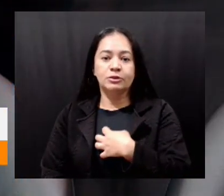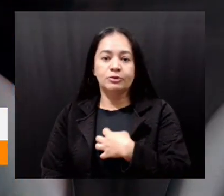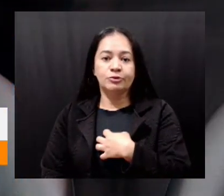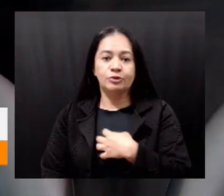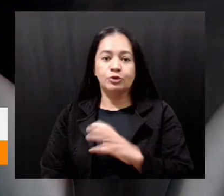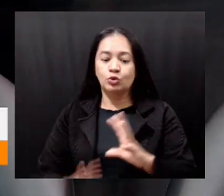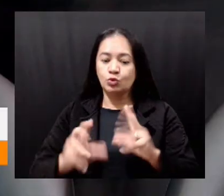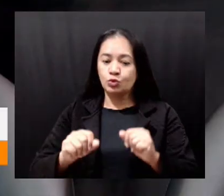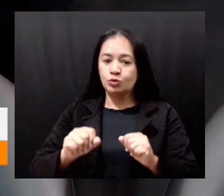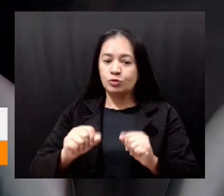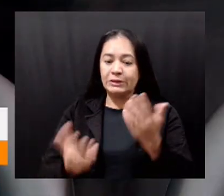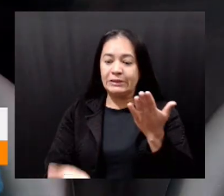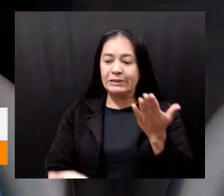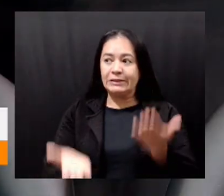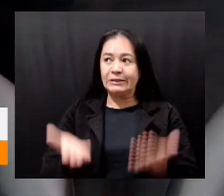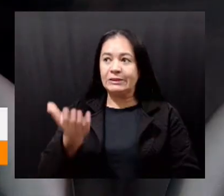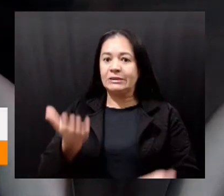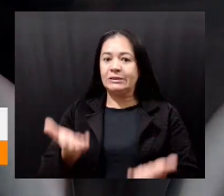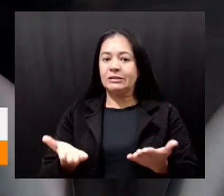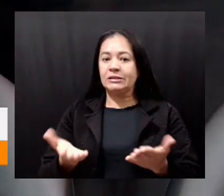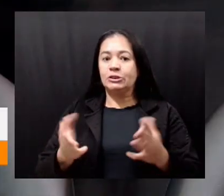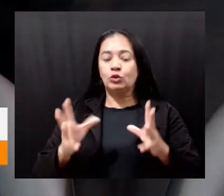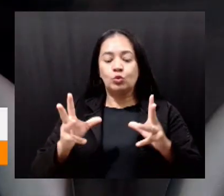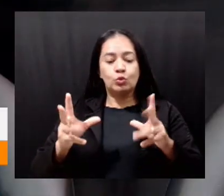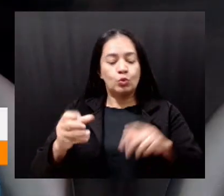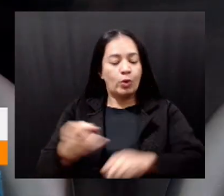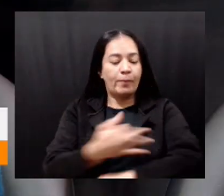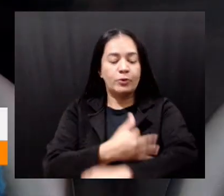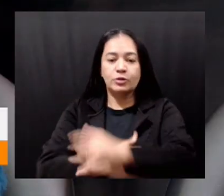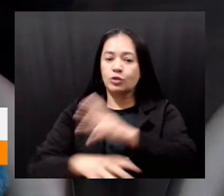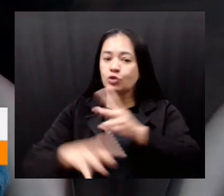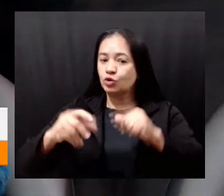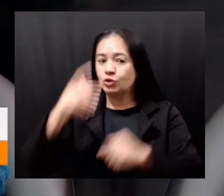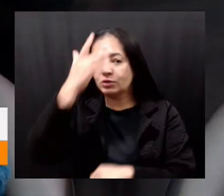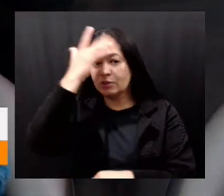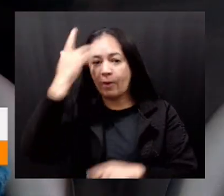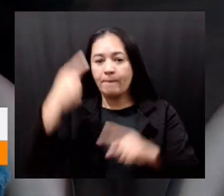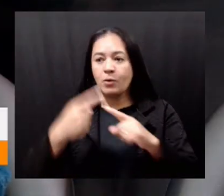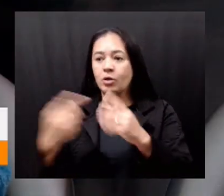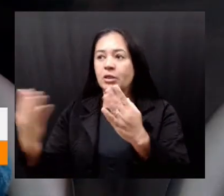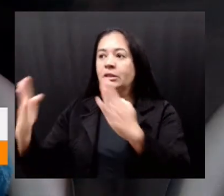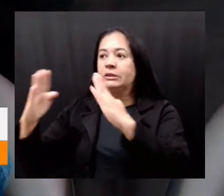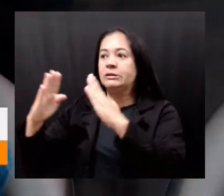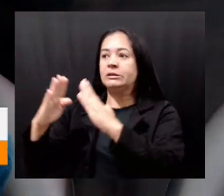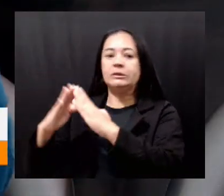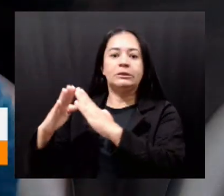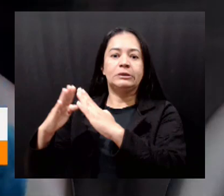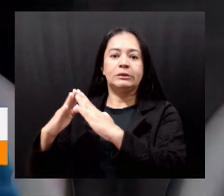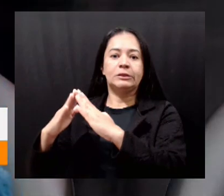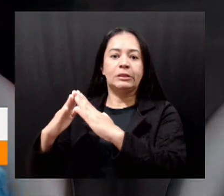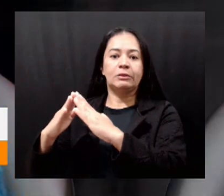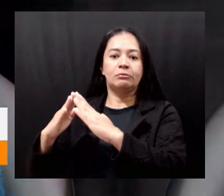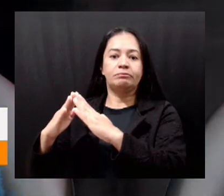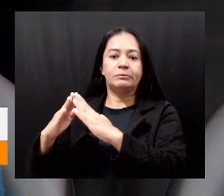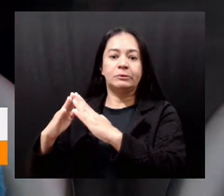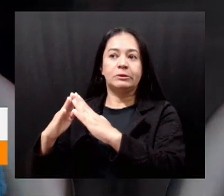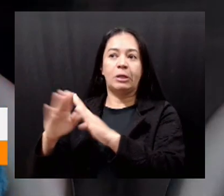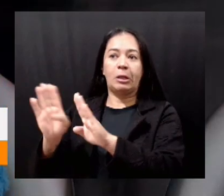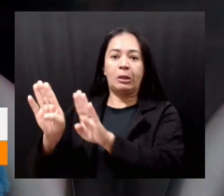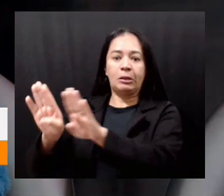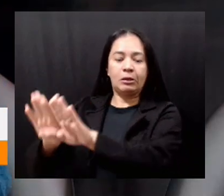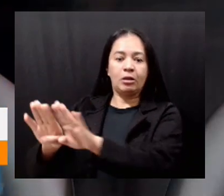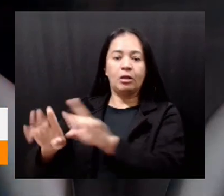estado emocional de todo mundo. O fato de ficar confinado, né? Enfim, a preocupação com a